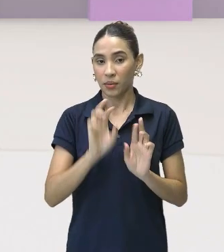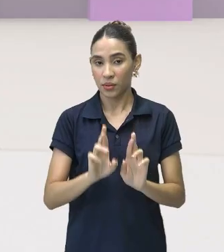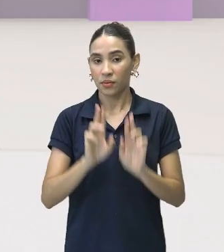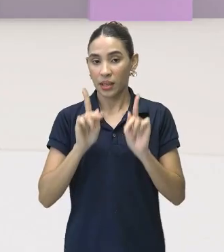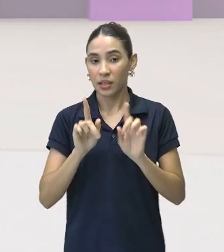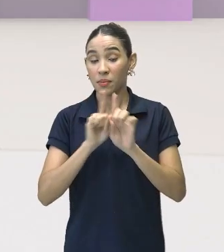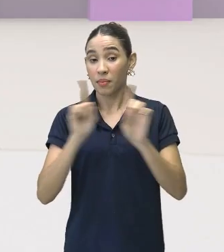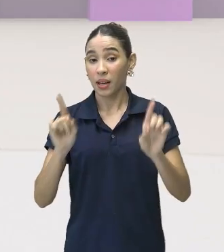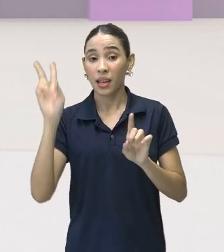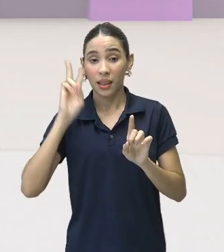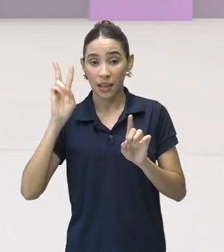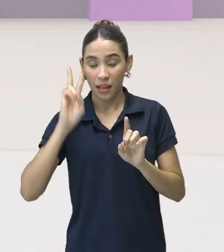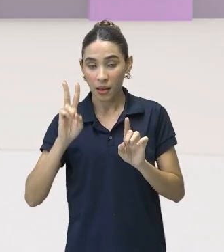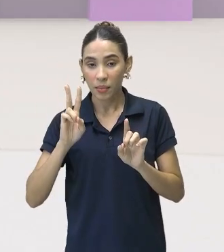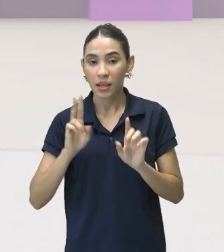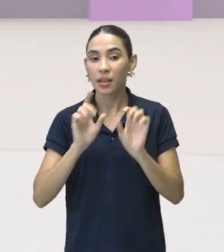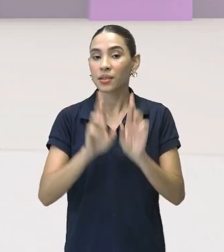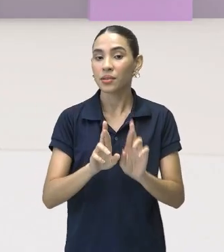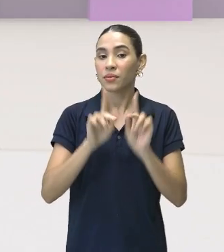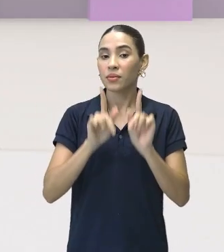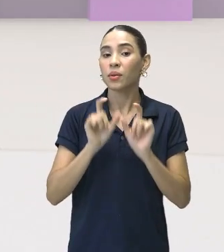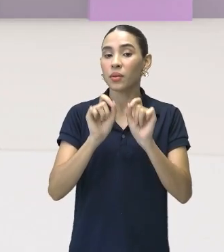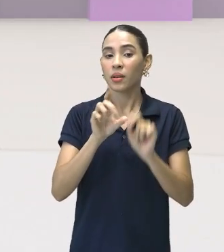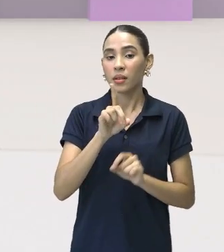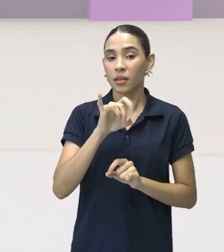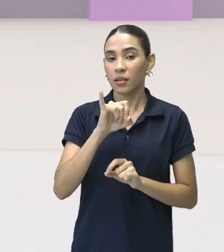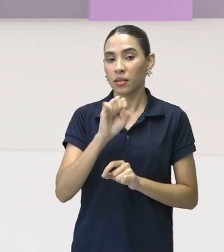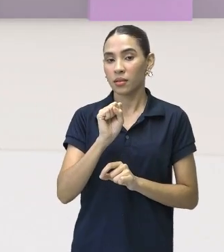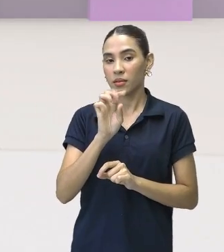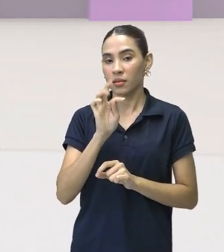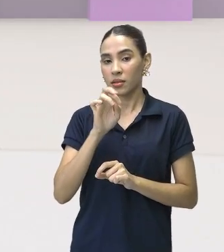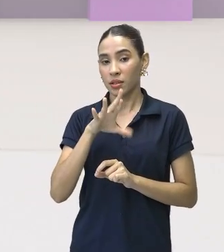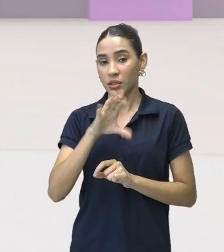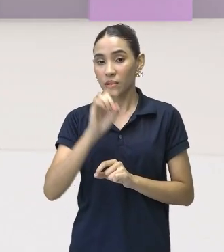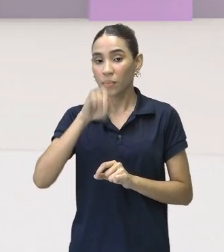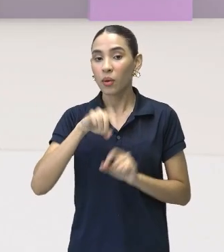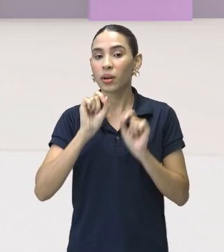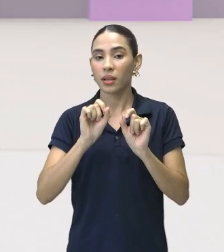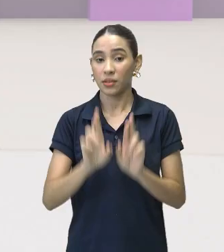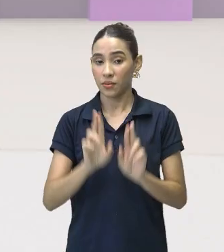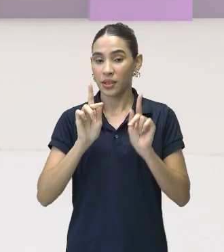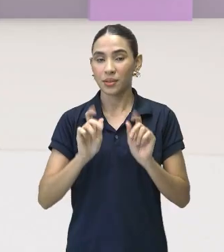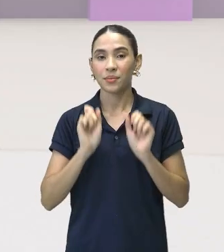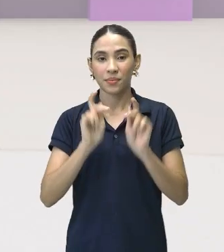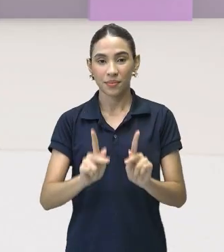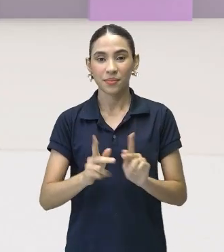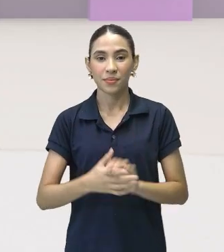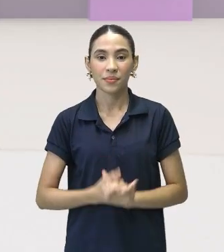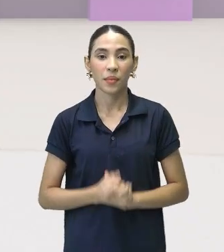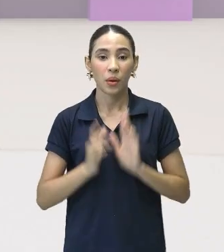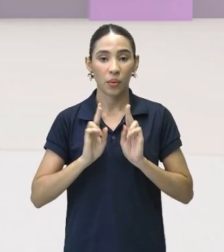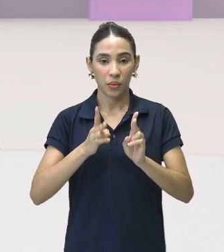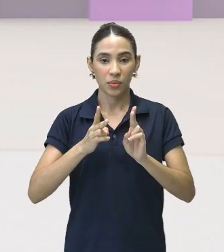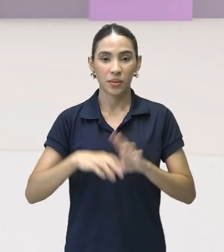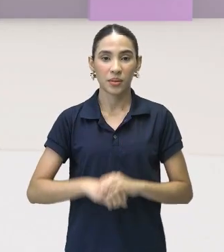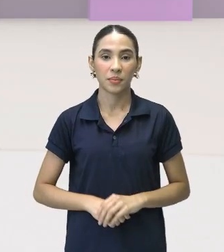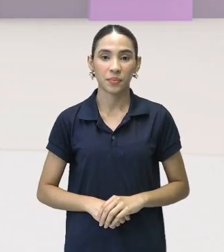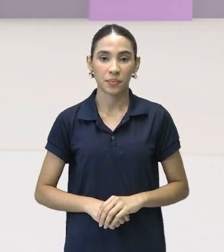distintos. Lembre bem, distintos significam diferentes, beleza?